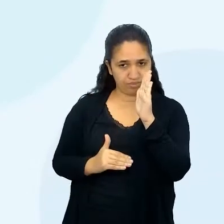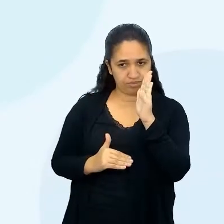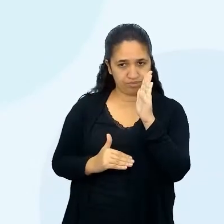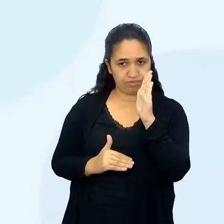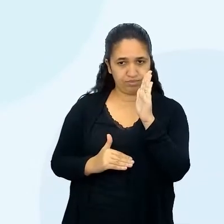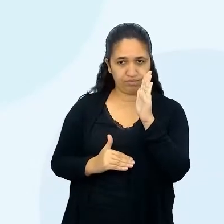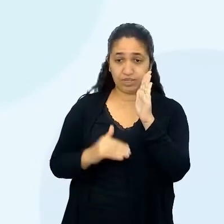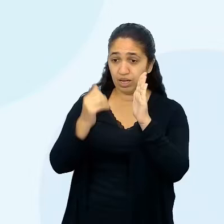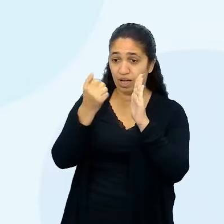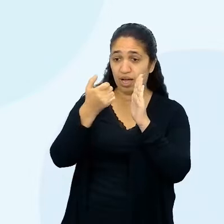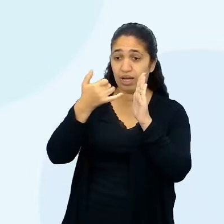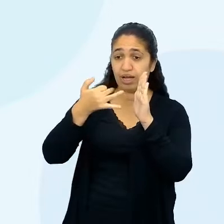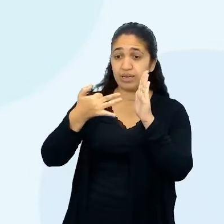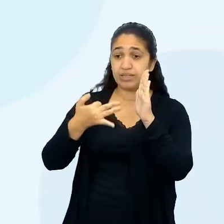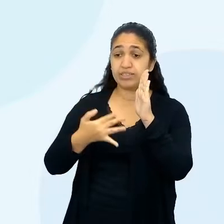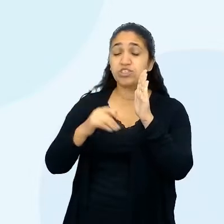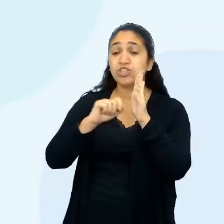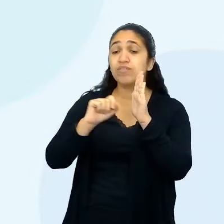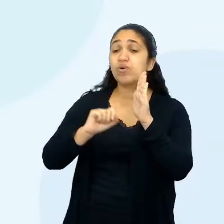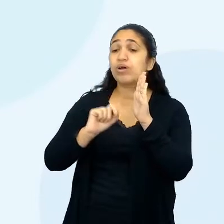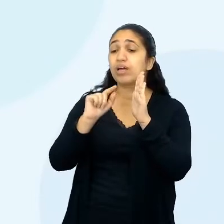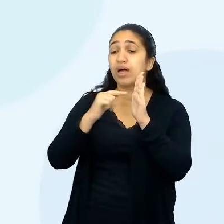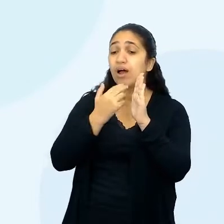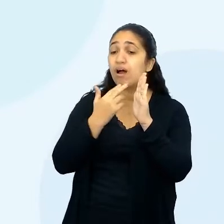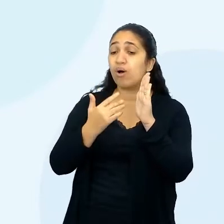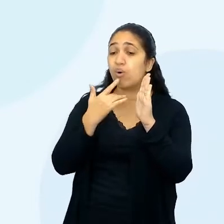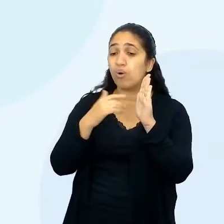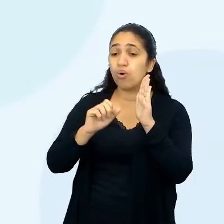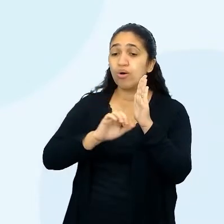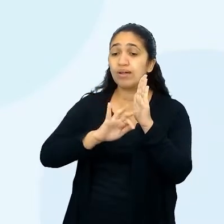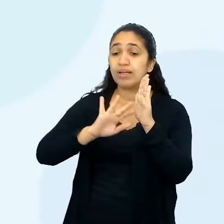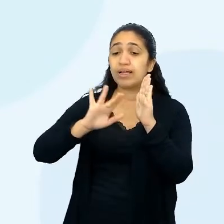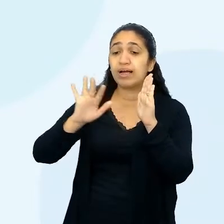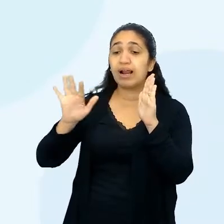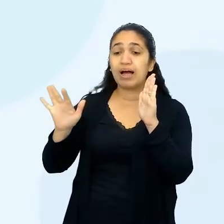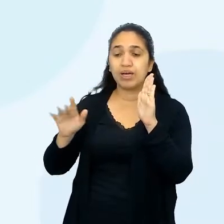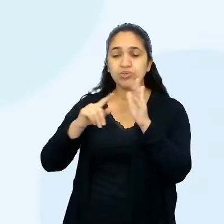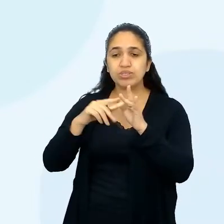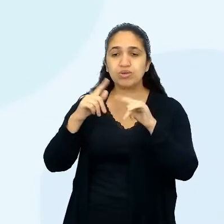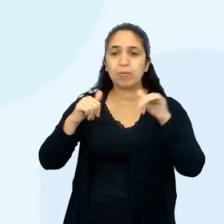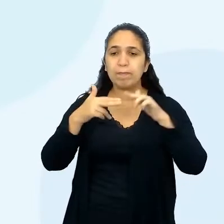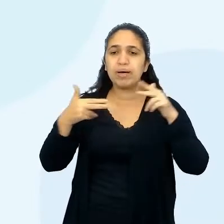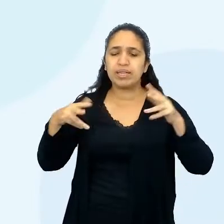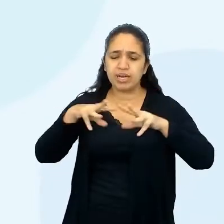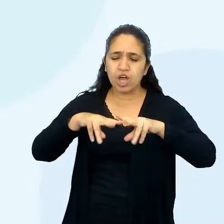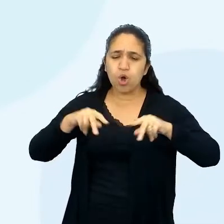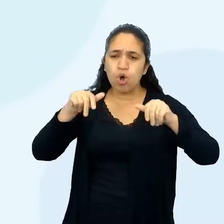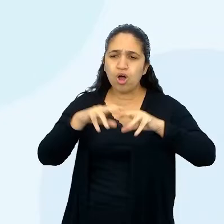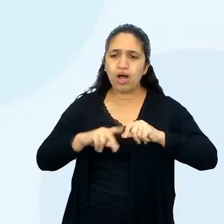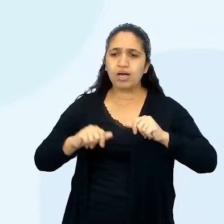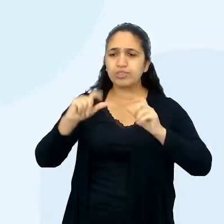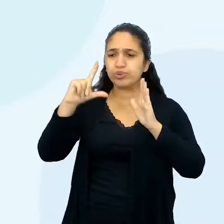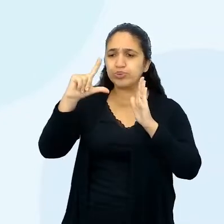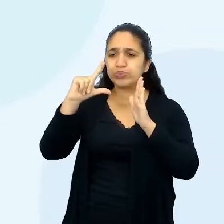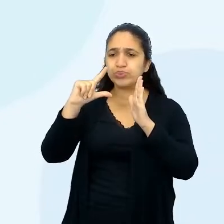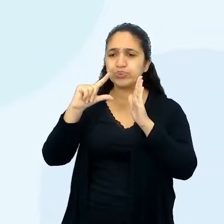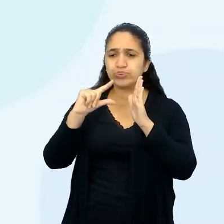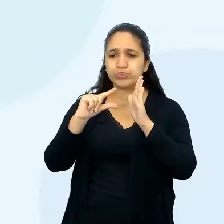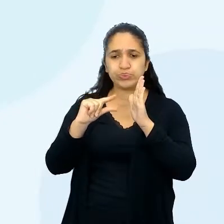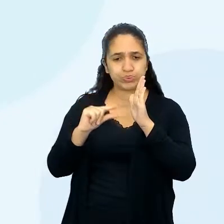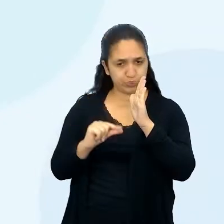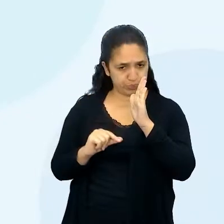a característica do solo, clareando ele, né, e aí nós vamos ter menos material orgânico, e é isso que a gente vai estudar aí, né,